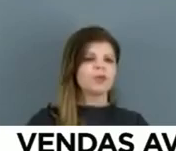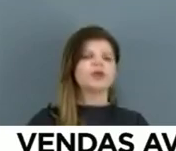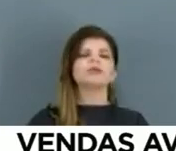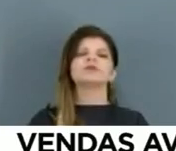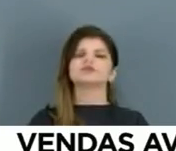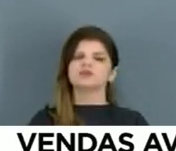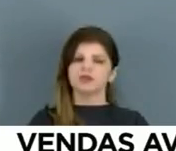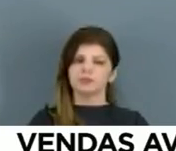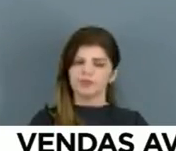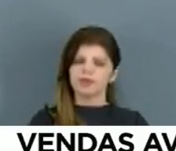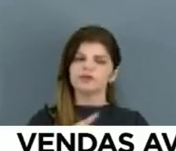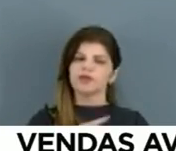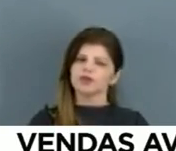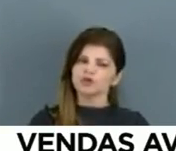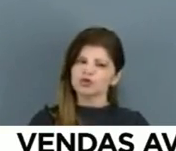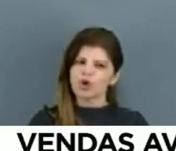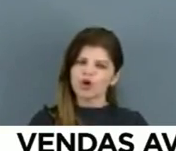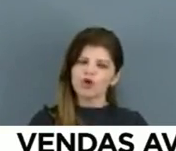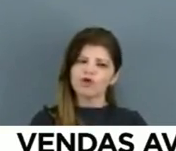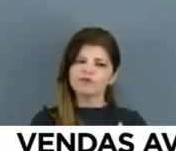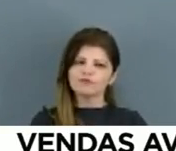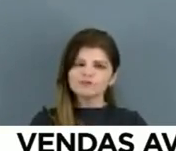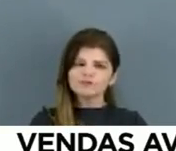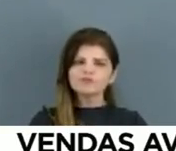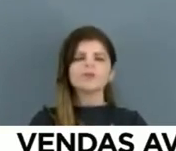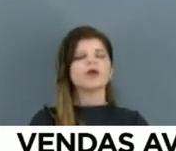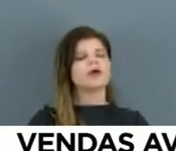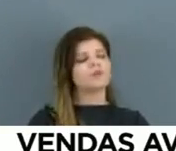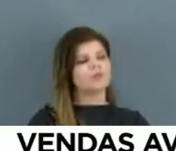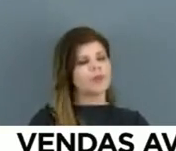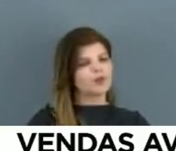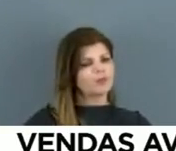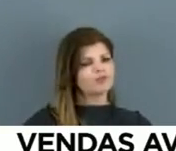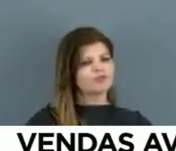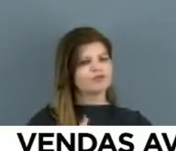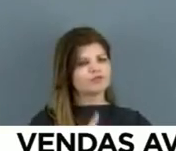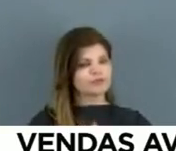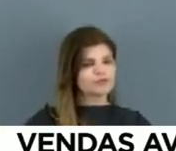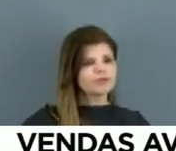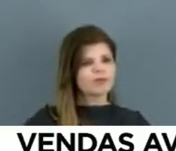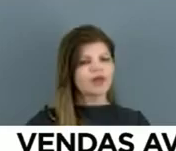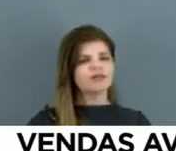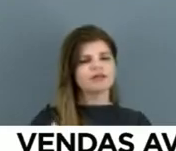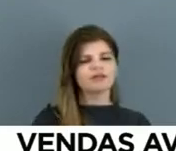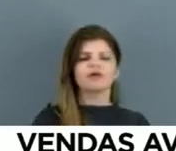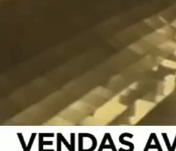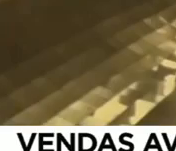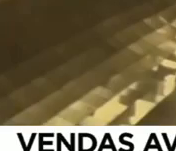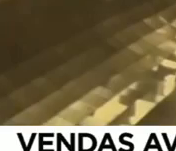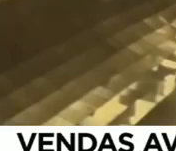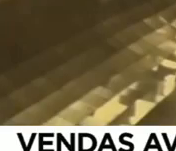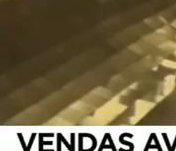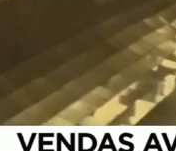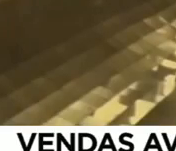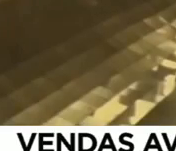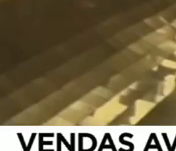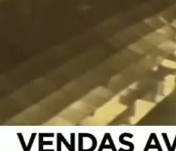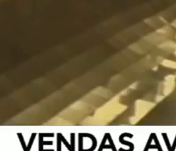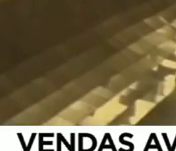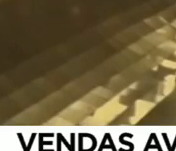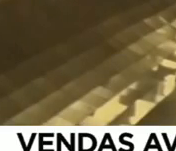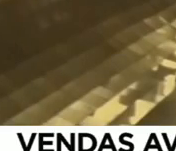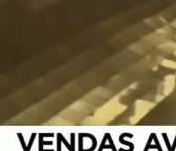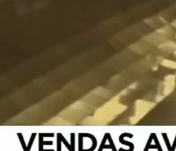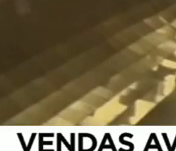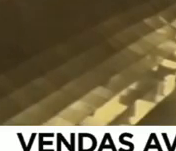estabelecendo uma nova estratégia de atuação pública até a superação da situação catastrófica. Dois projetos aprovados